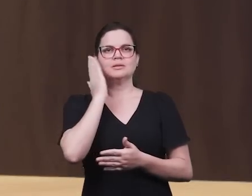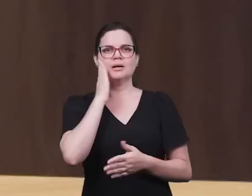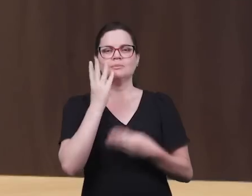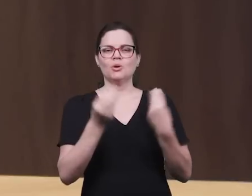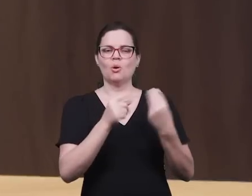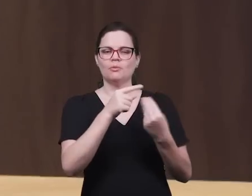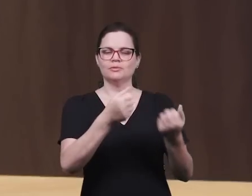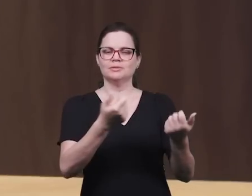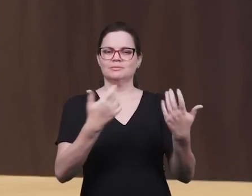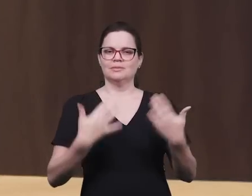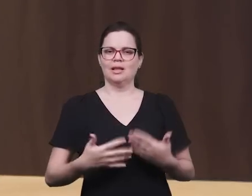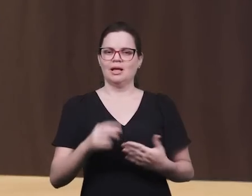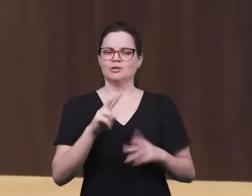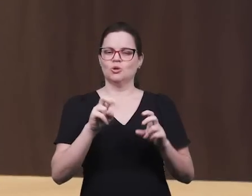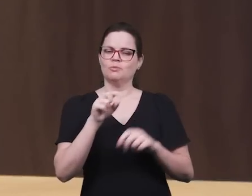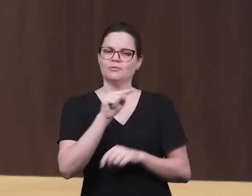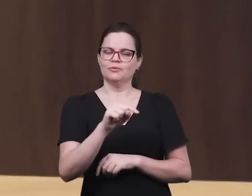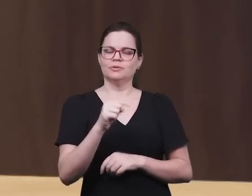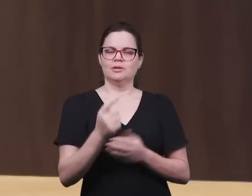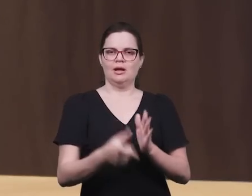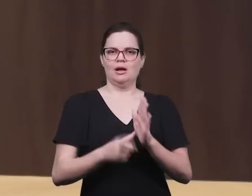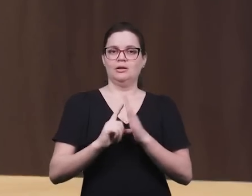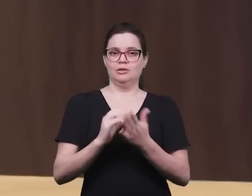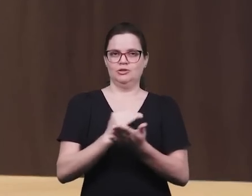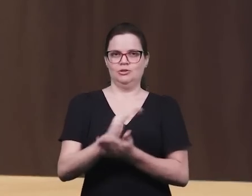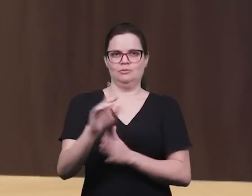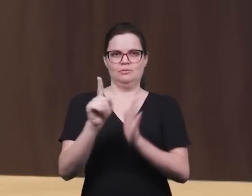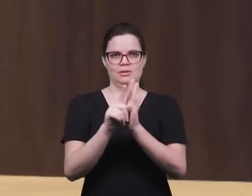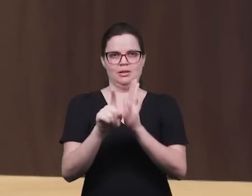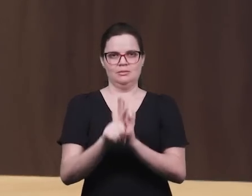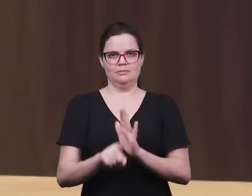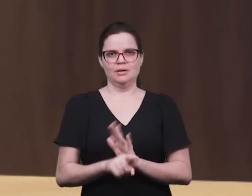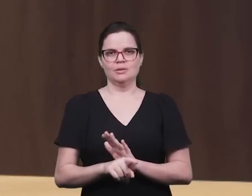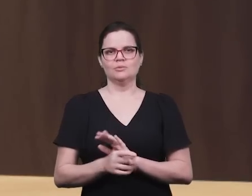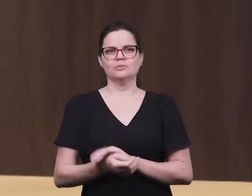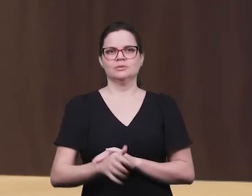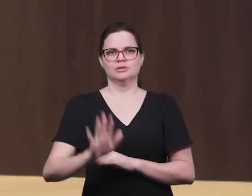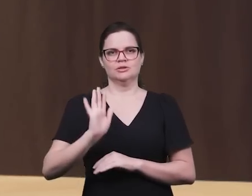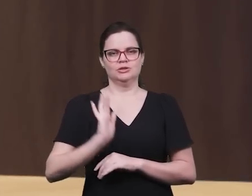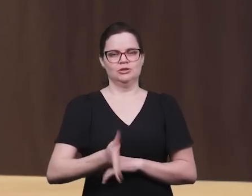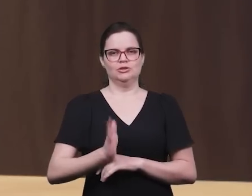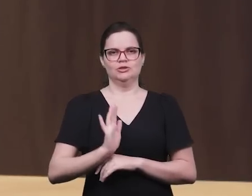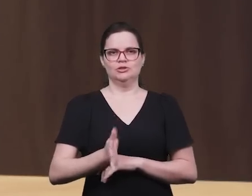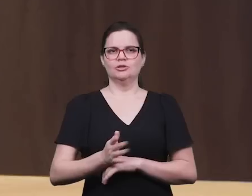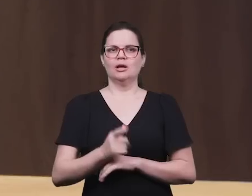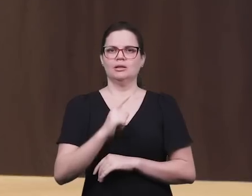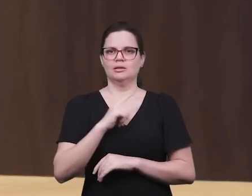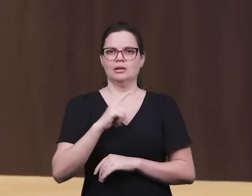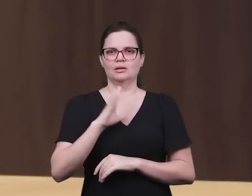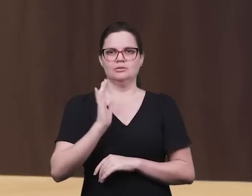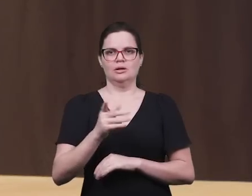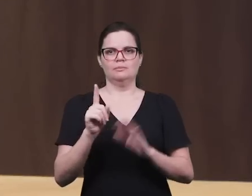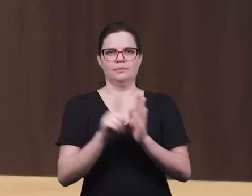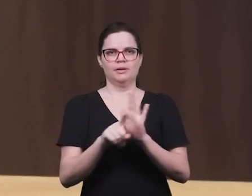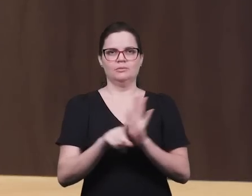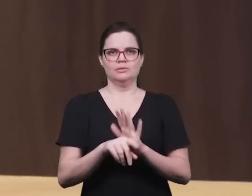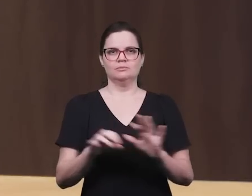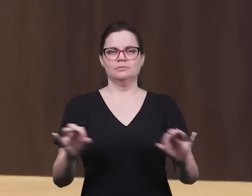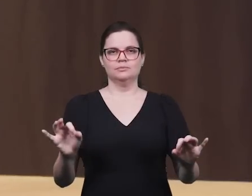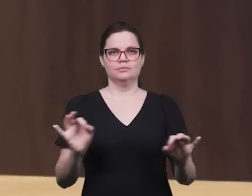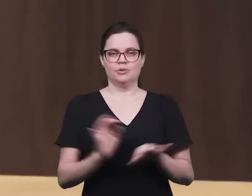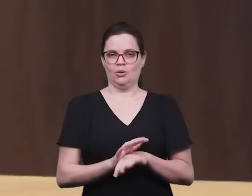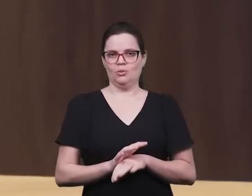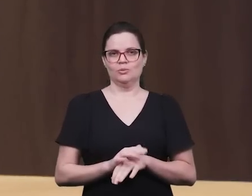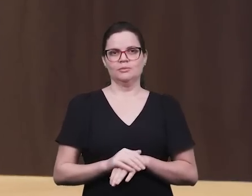sobre você antes de iniciarmos umas perguntas que já fazemos assim, aquelas perguntas